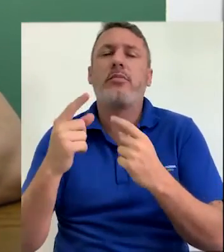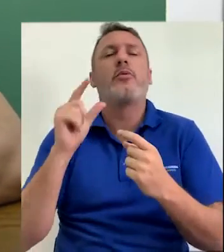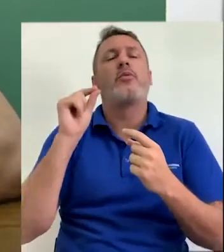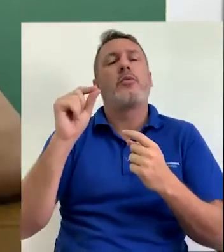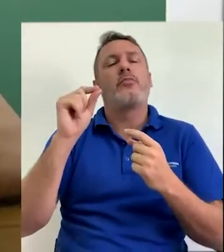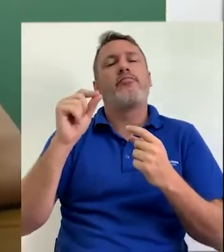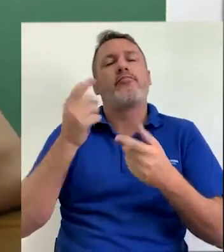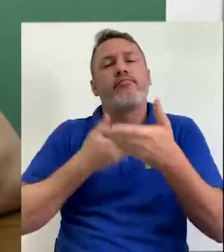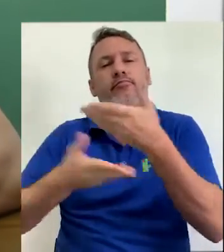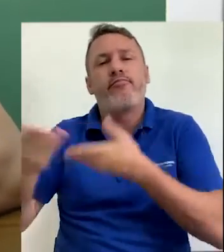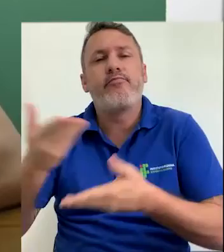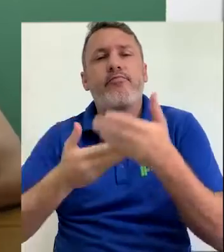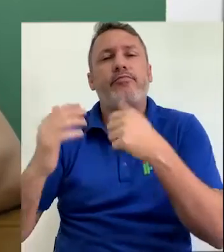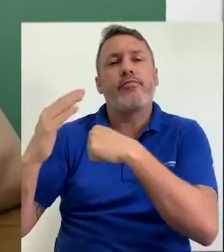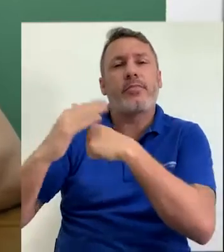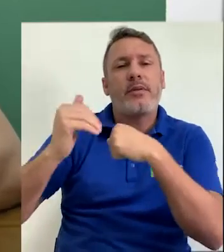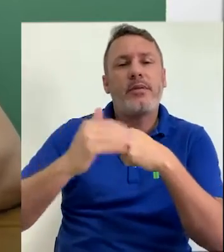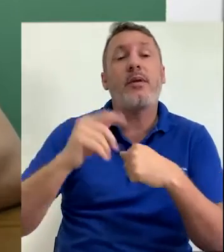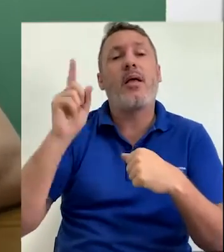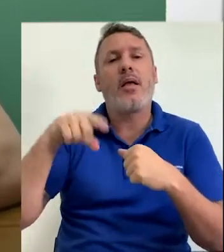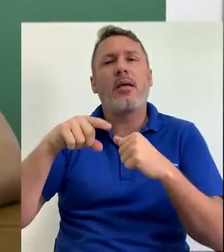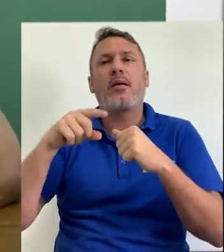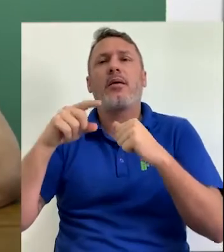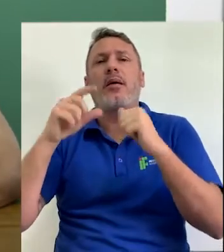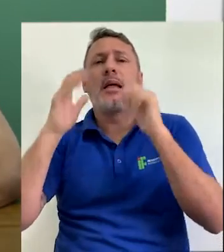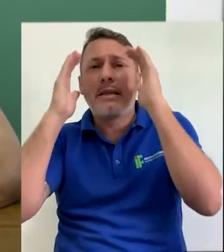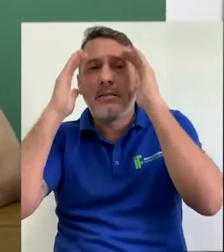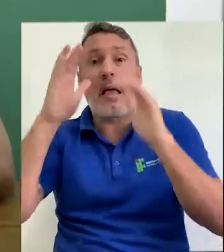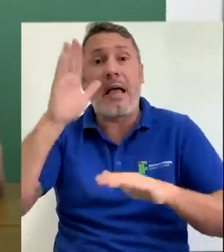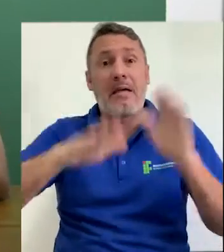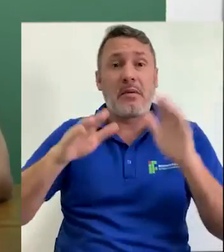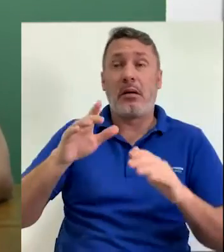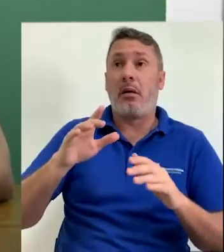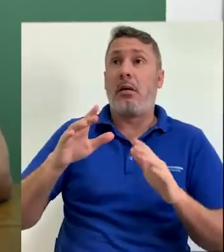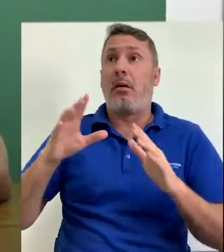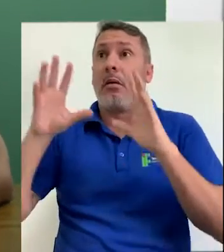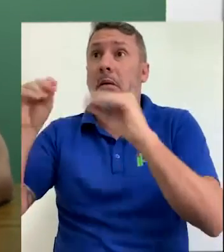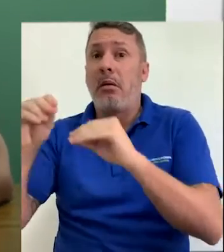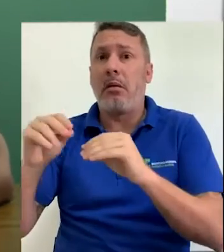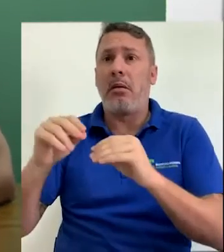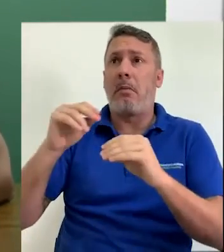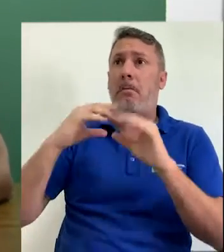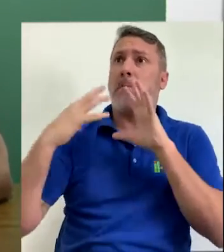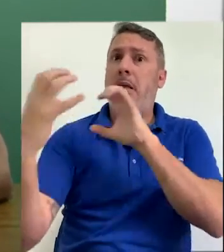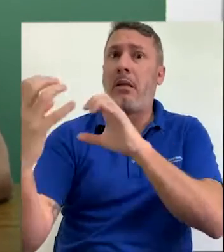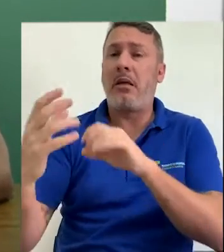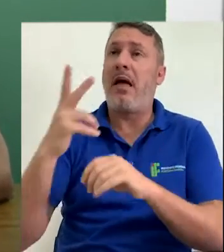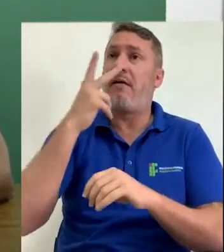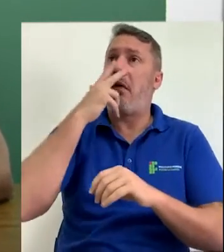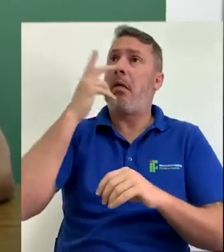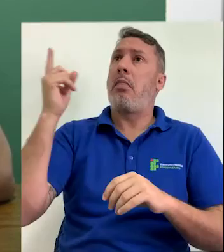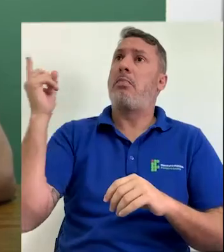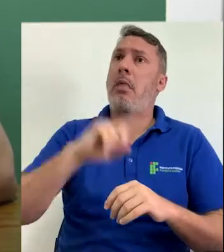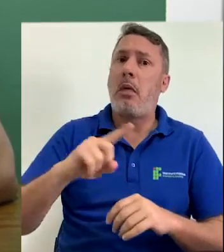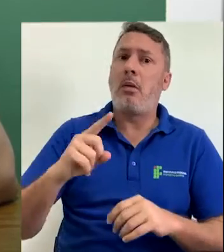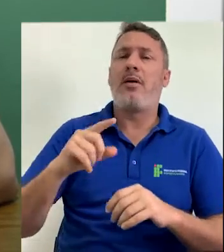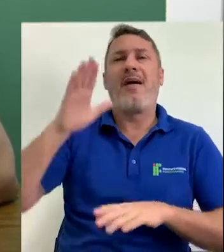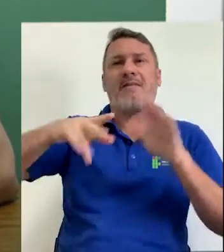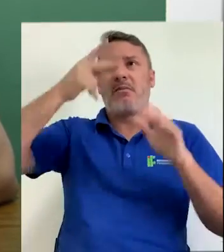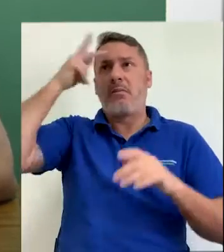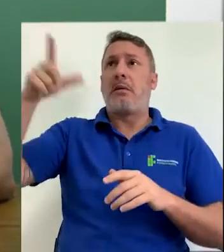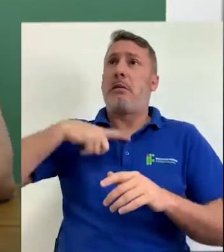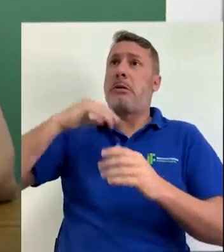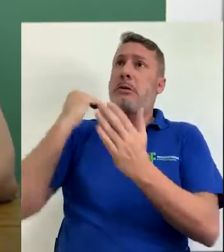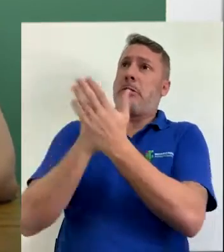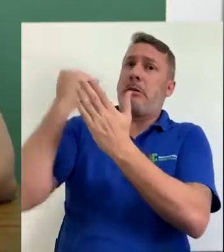trabalhar o diálogo, sem medo e sem receio de levar não. Sem medo ou sem receio da conversa se